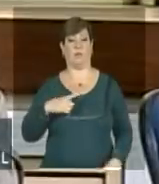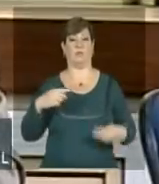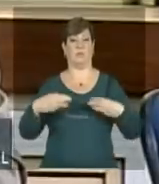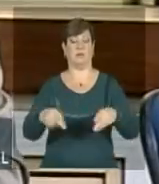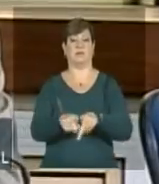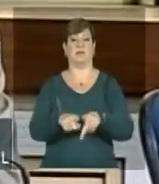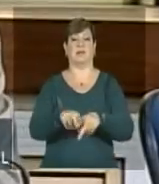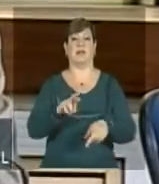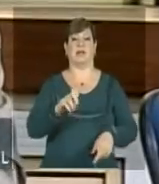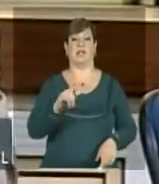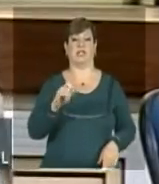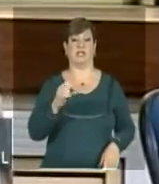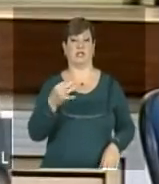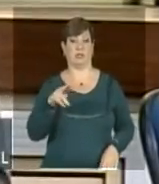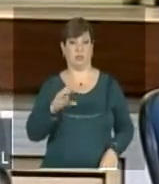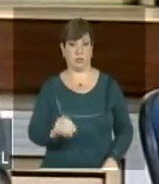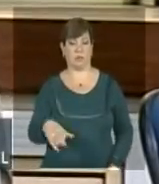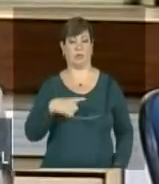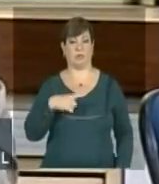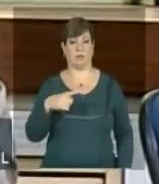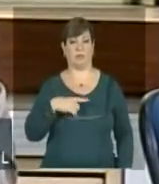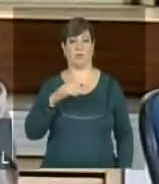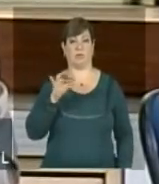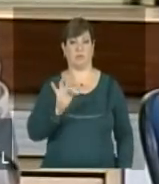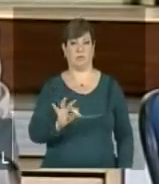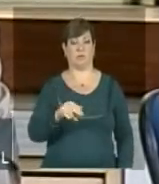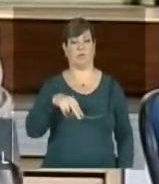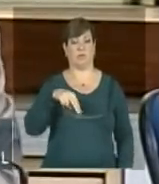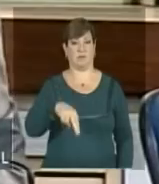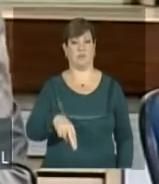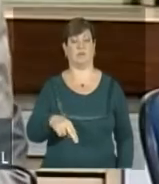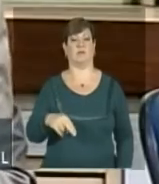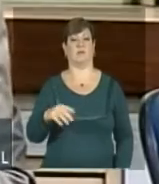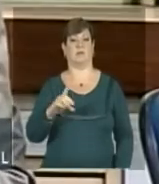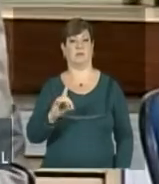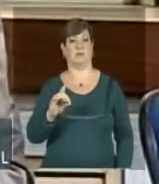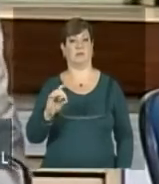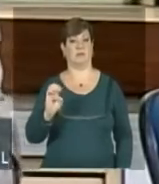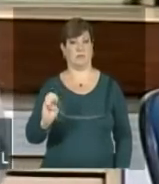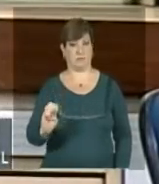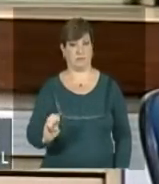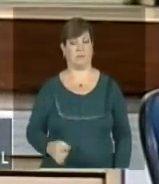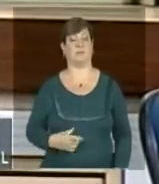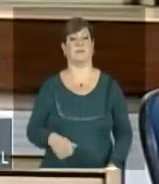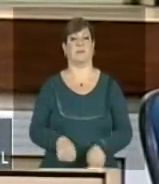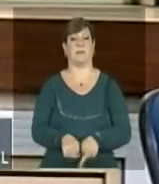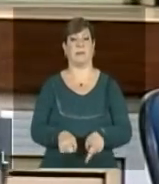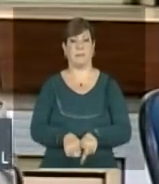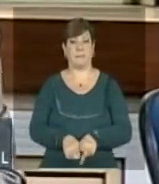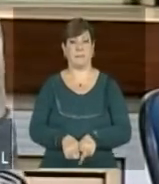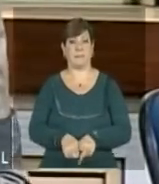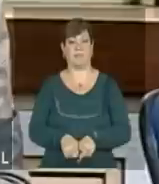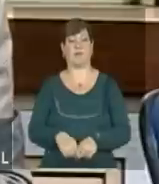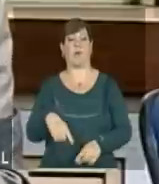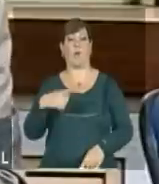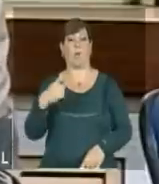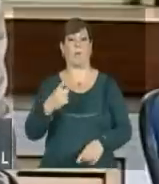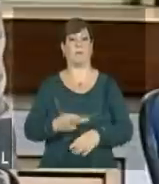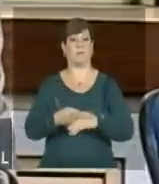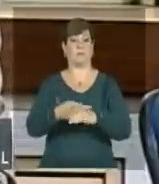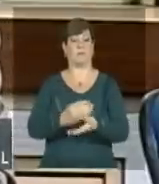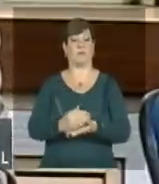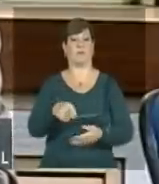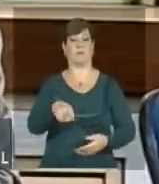de Preços Nacional, do Fundo Nacional de Desenvolvimento da Educação. Tem uma iniciativa premiada no campo